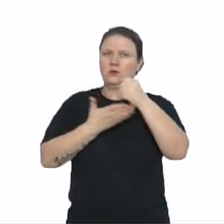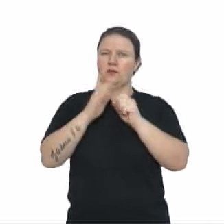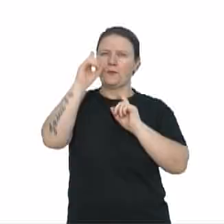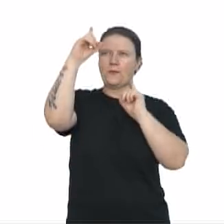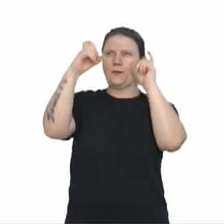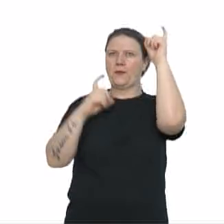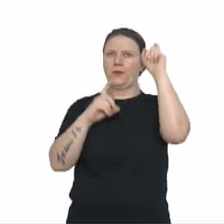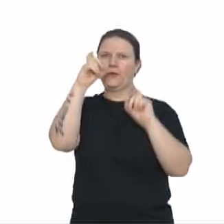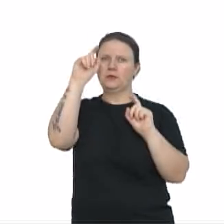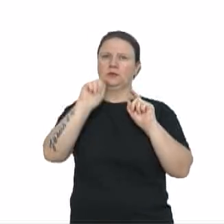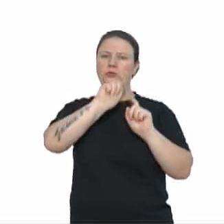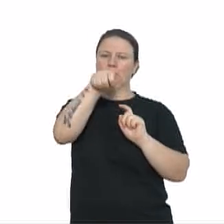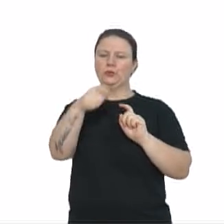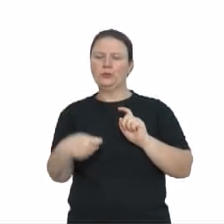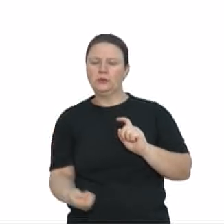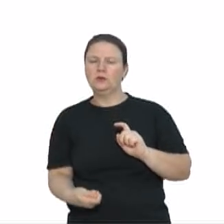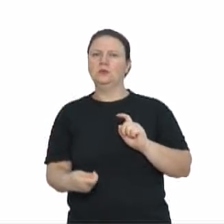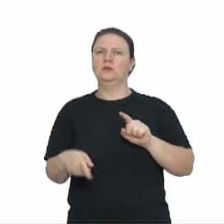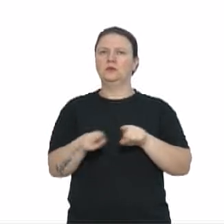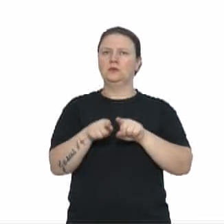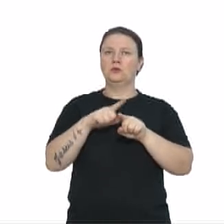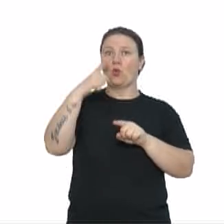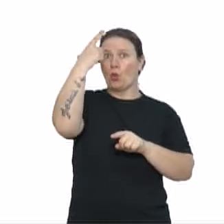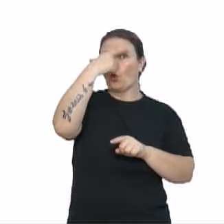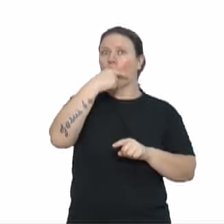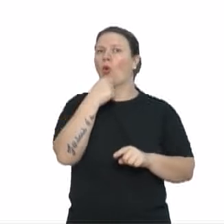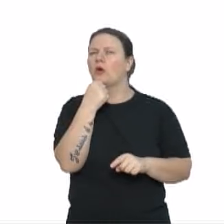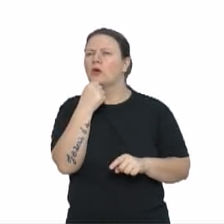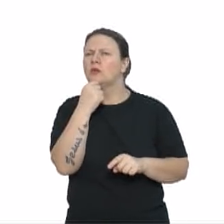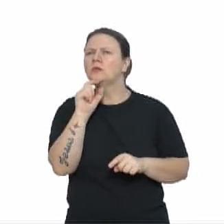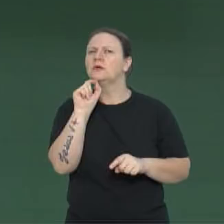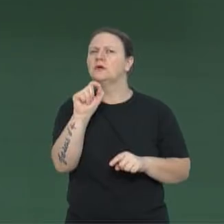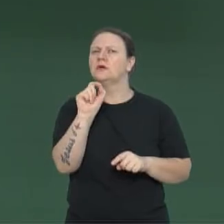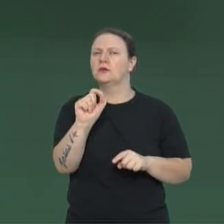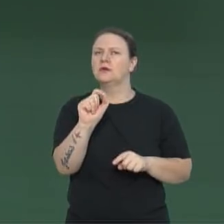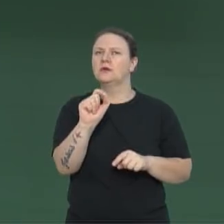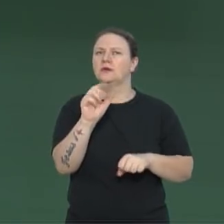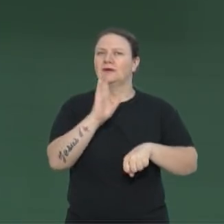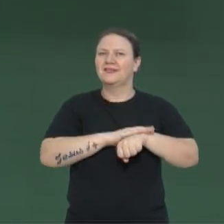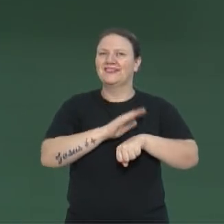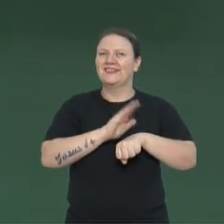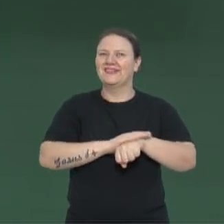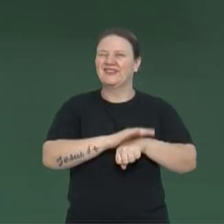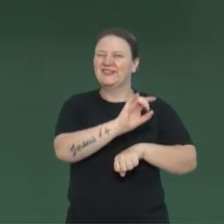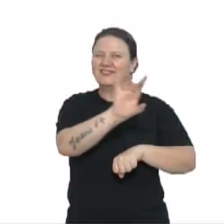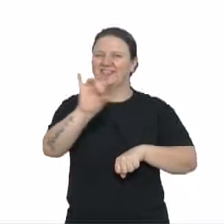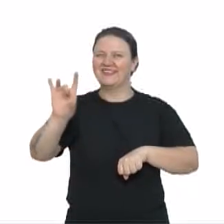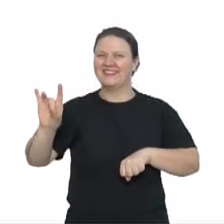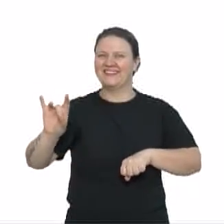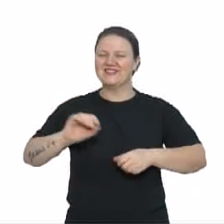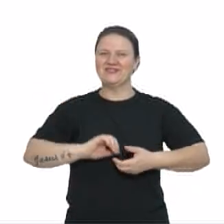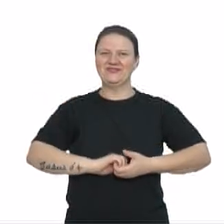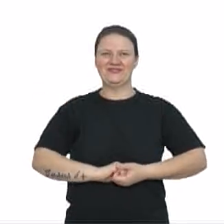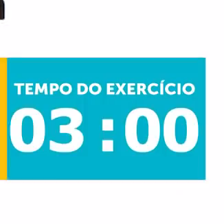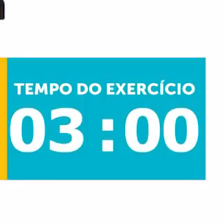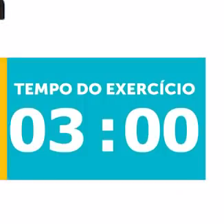em gestos e movimentos corporais e fisionômicos. Tempo para vocês aí.